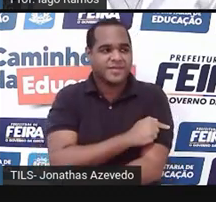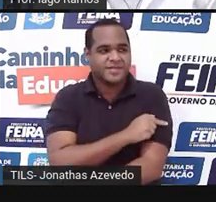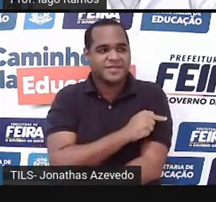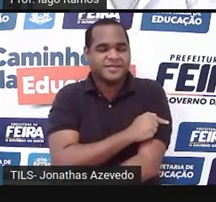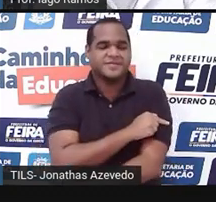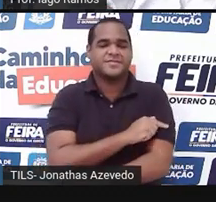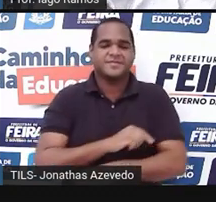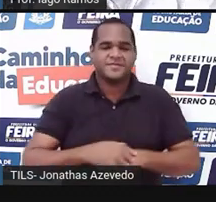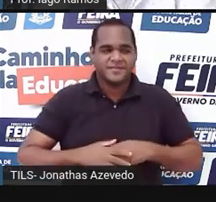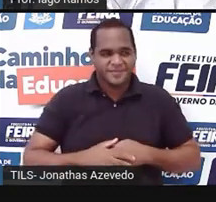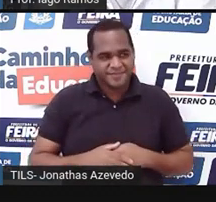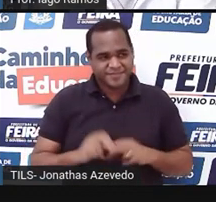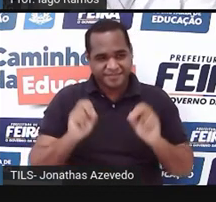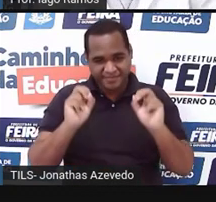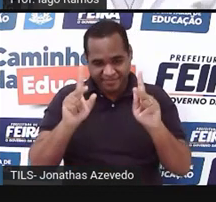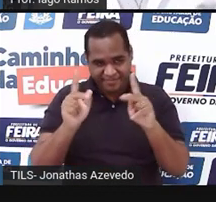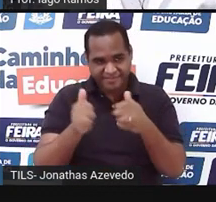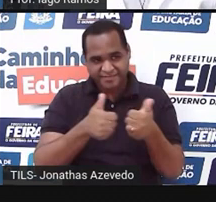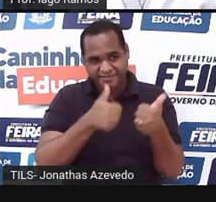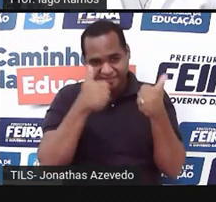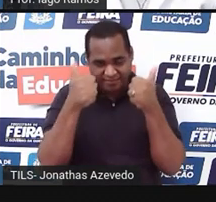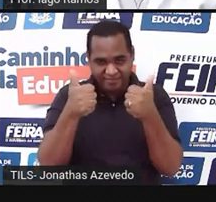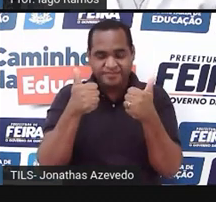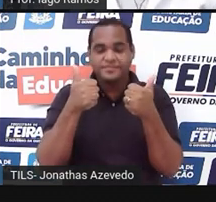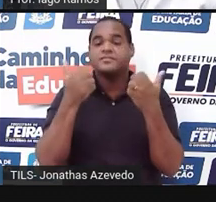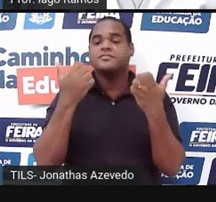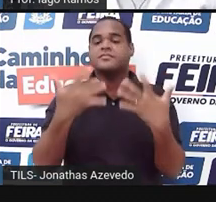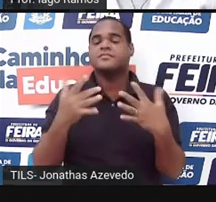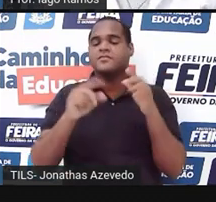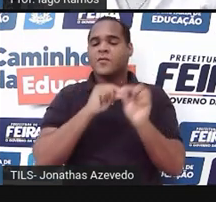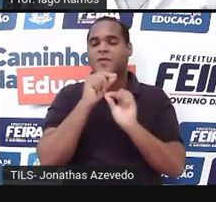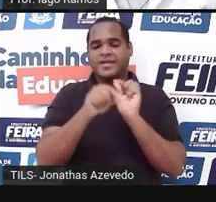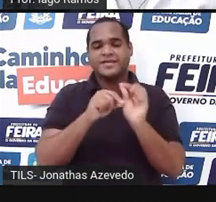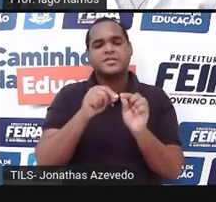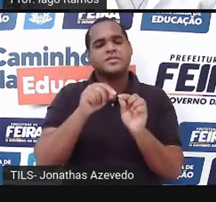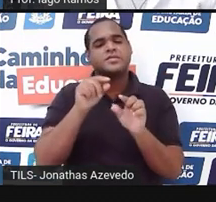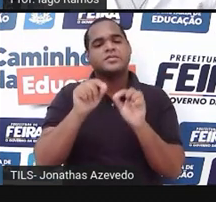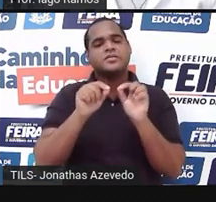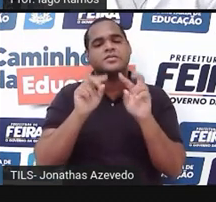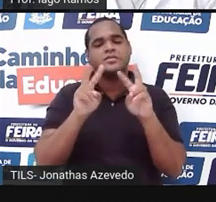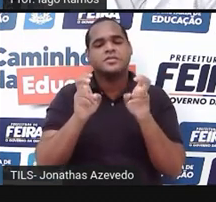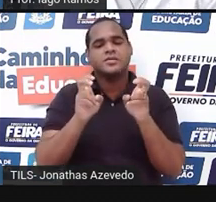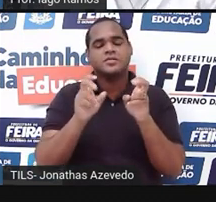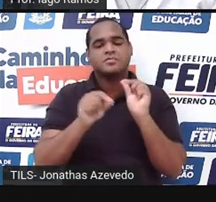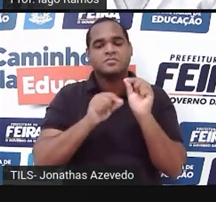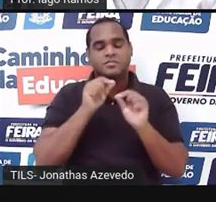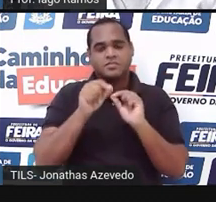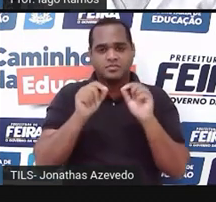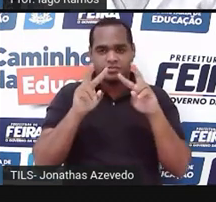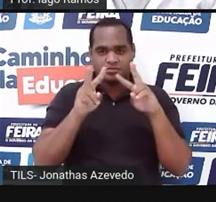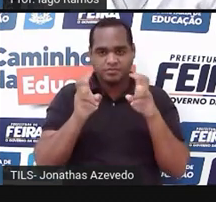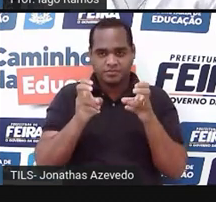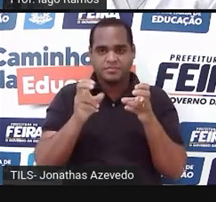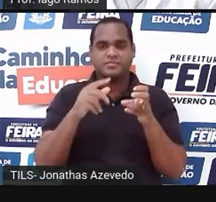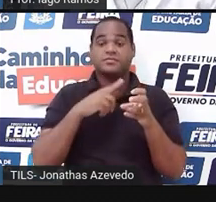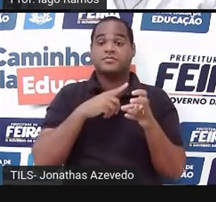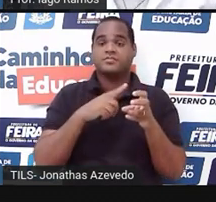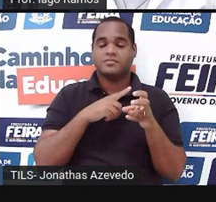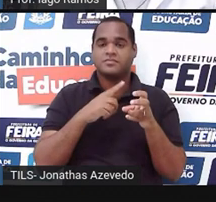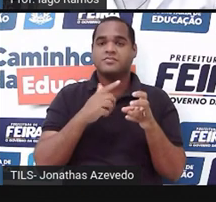7º ano beleza e o que é que a gente tem pressa aula bom um assunto